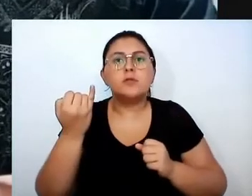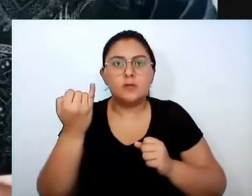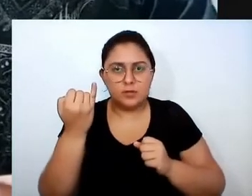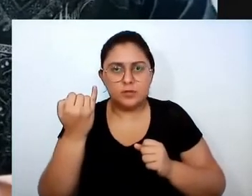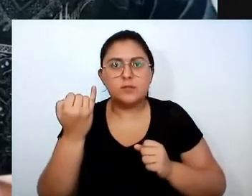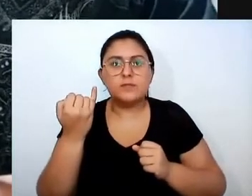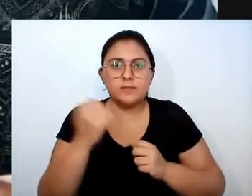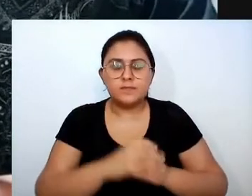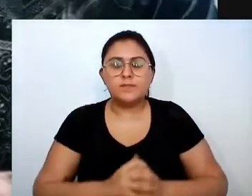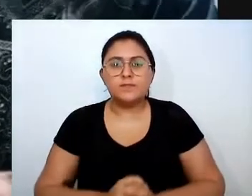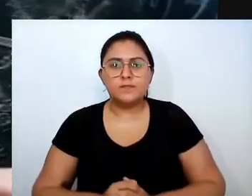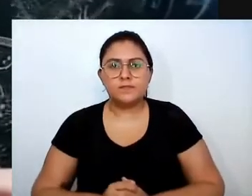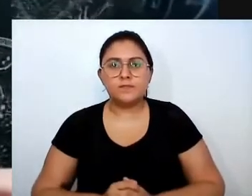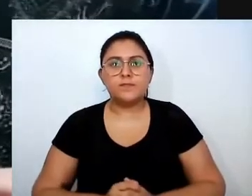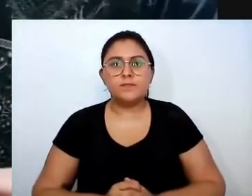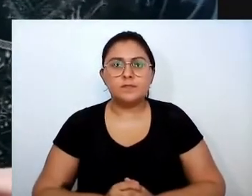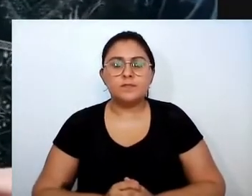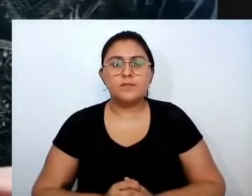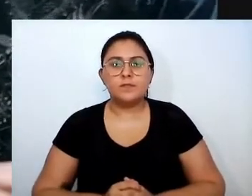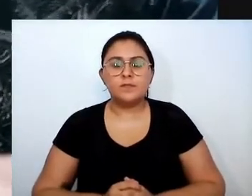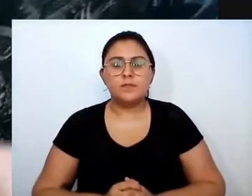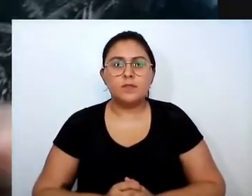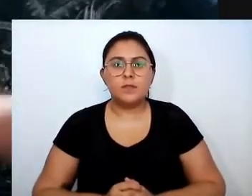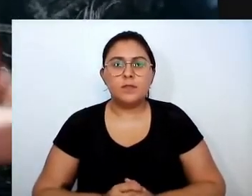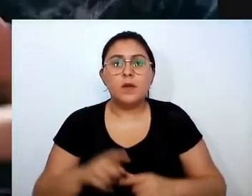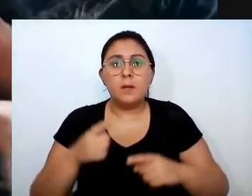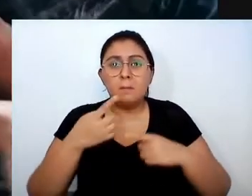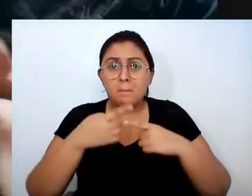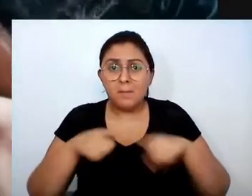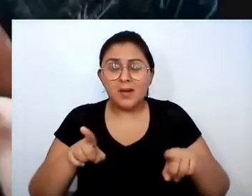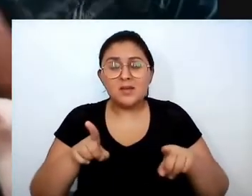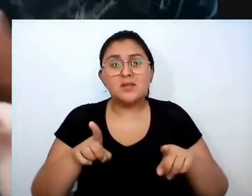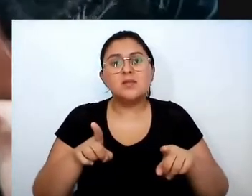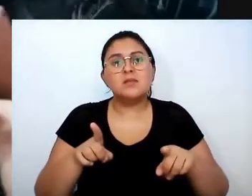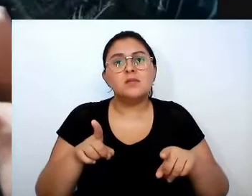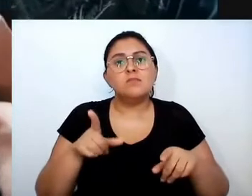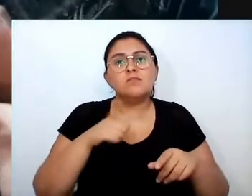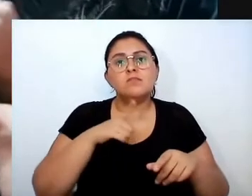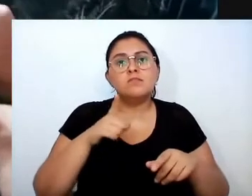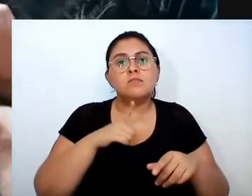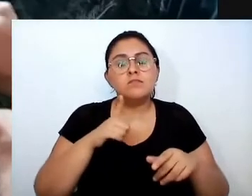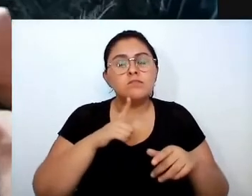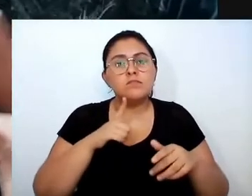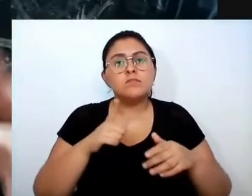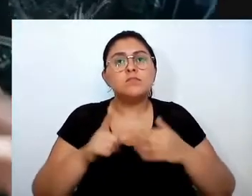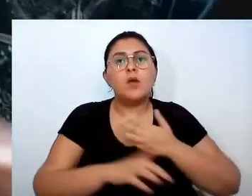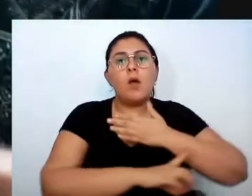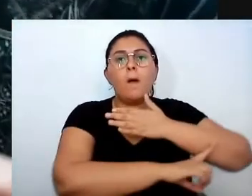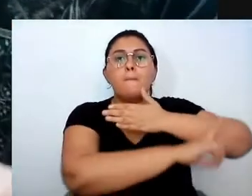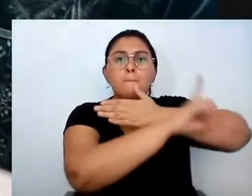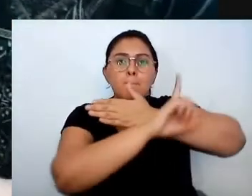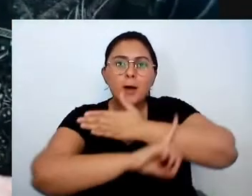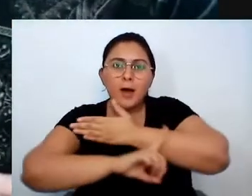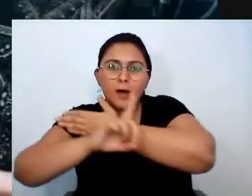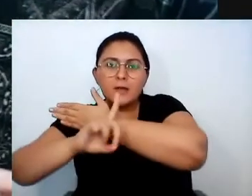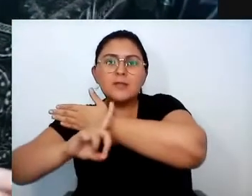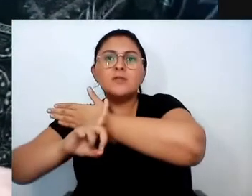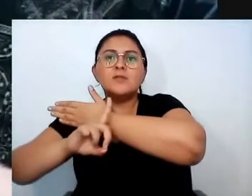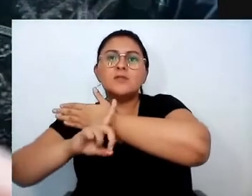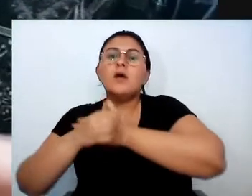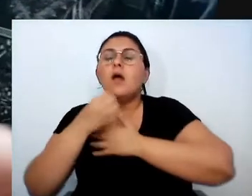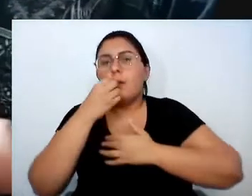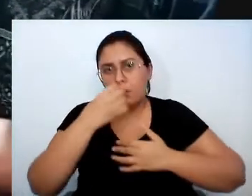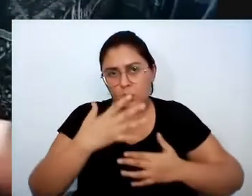Sim, forte. Mas com a partitura em mãos, né? Principalmente isso é bom quando você não conhece a peça, né?